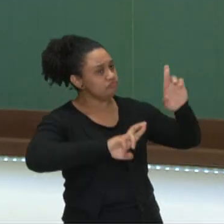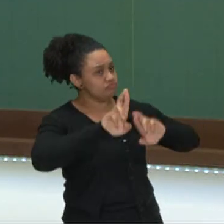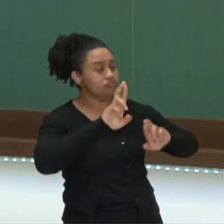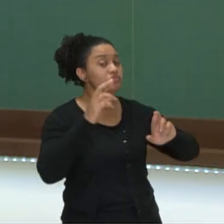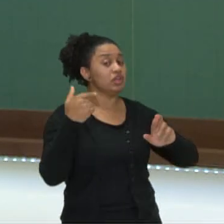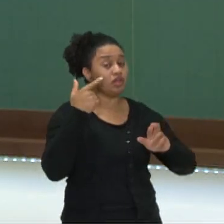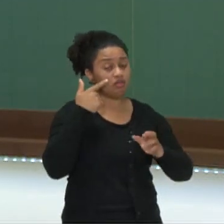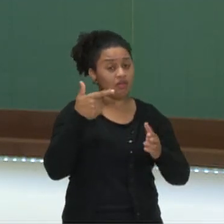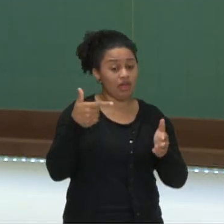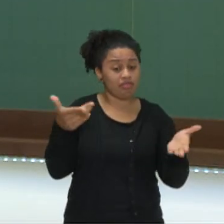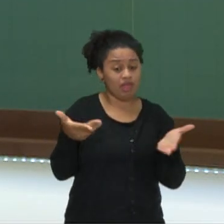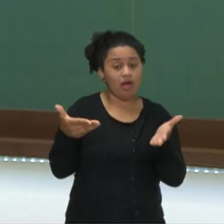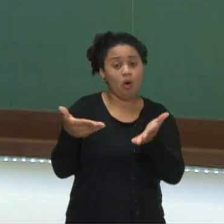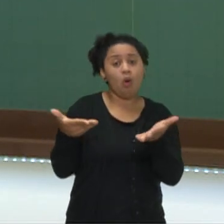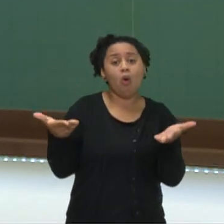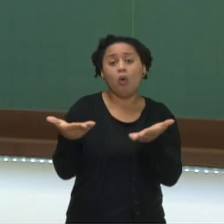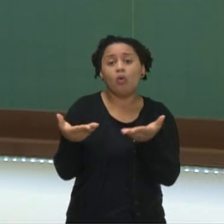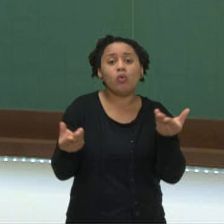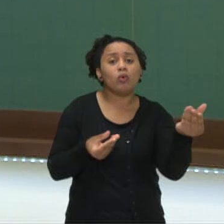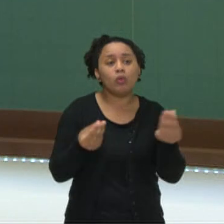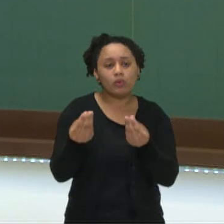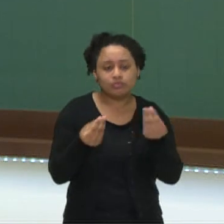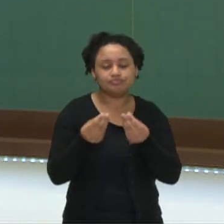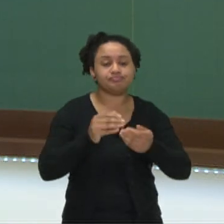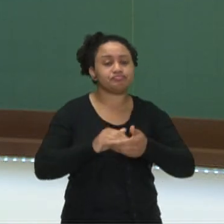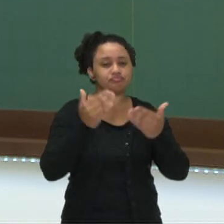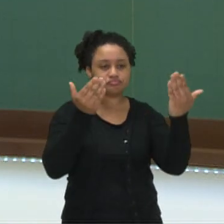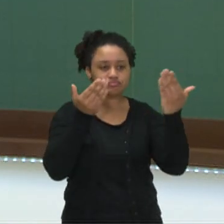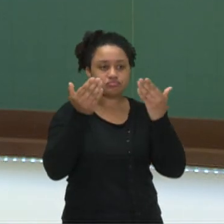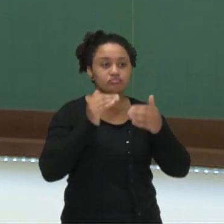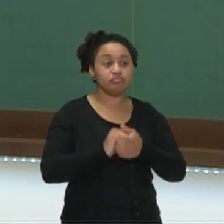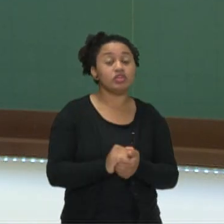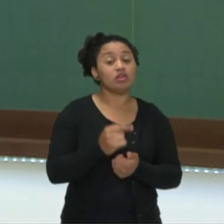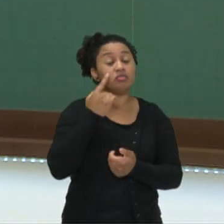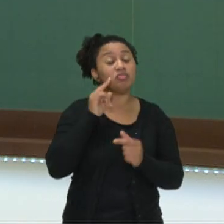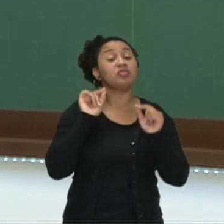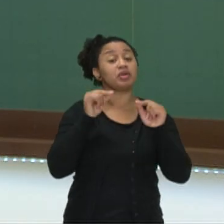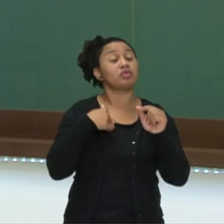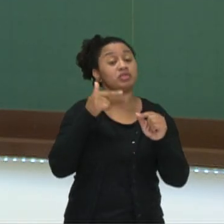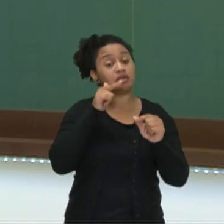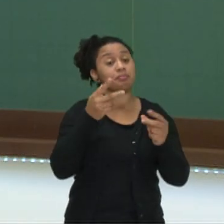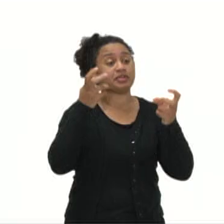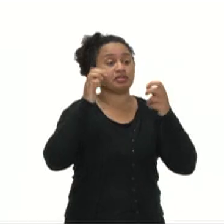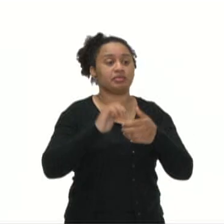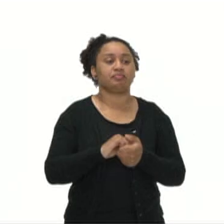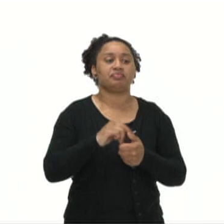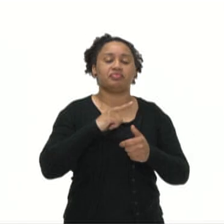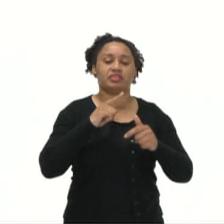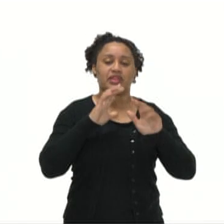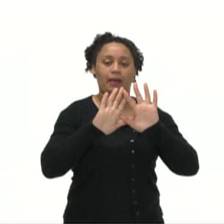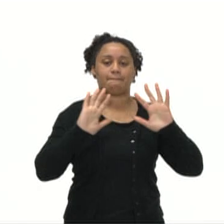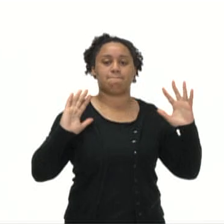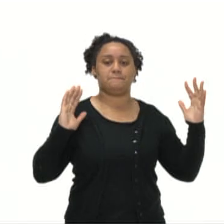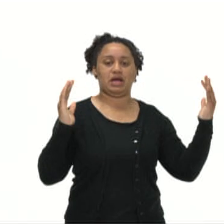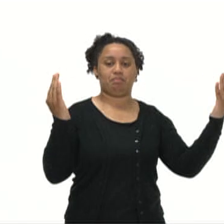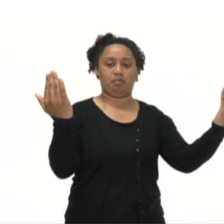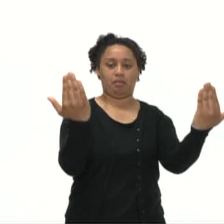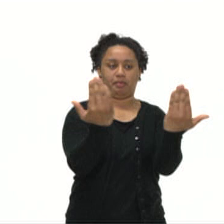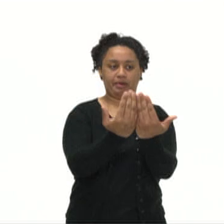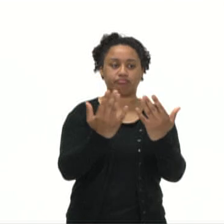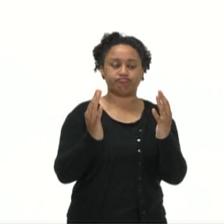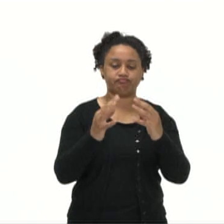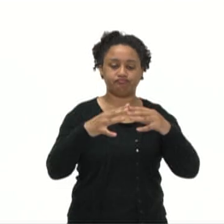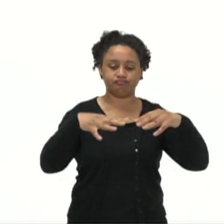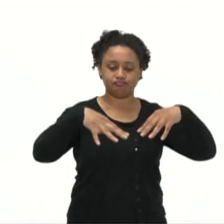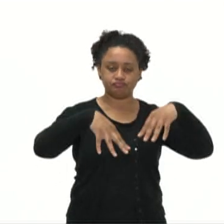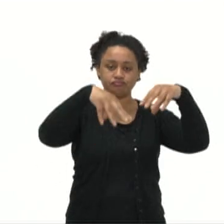hoje, certo? Então vamos ver aqui quais elementos a gente pode destacar. Então a gente tem a muralha e suas torres que